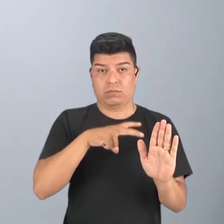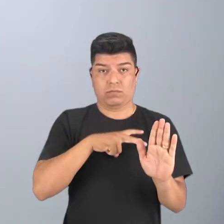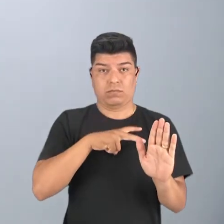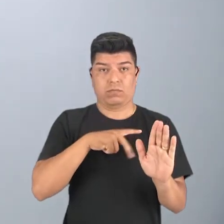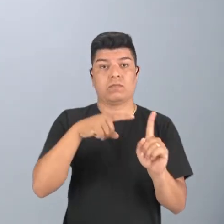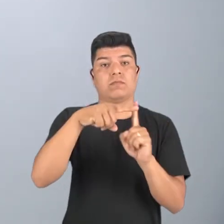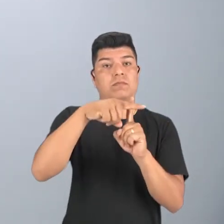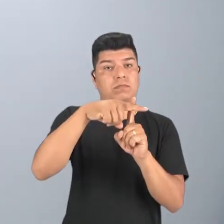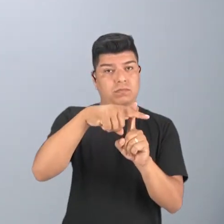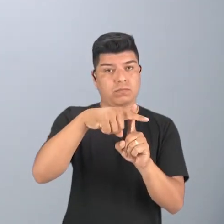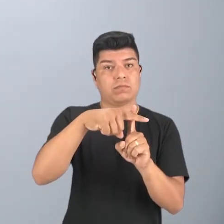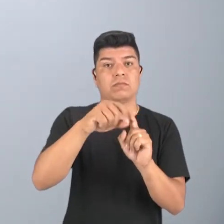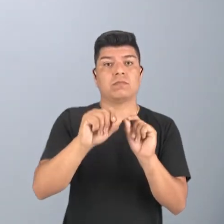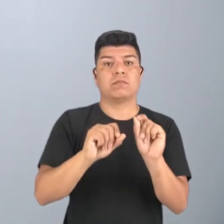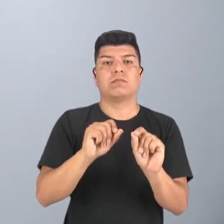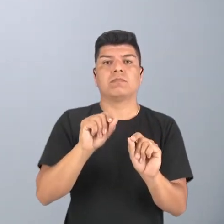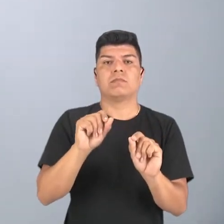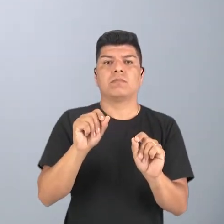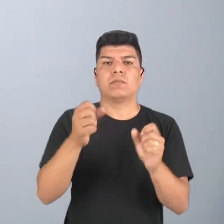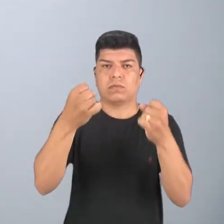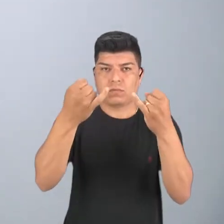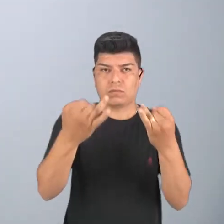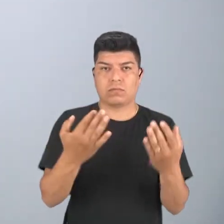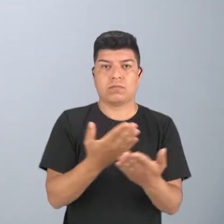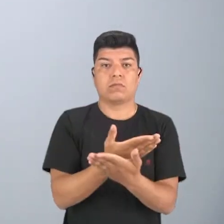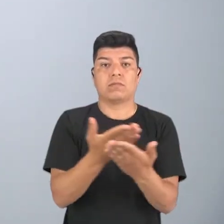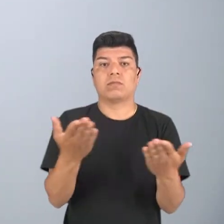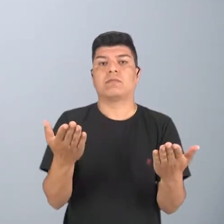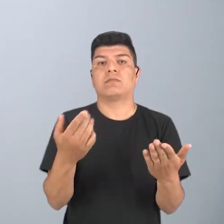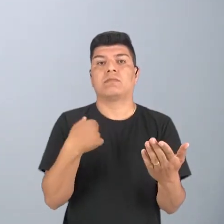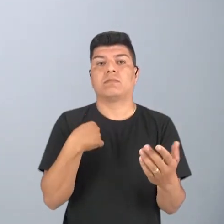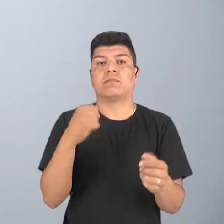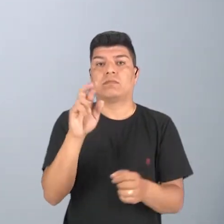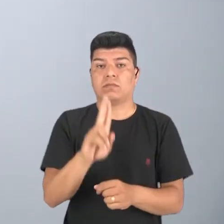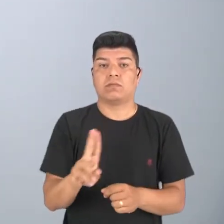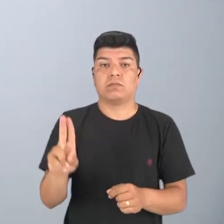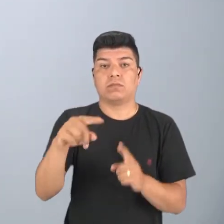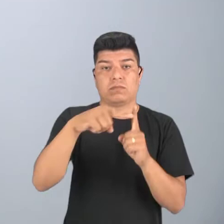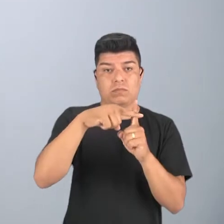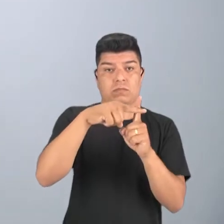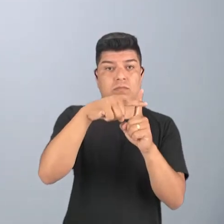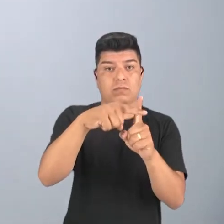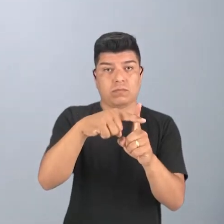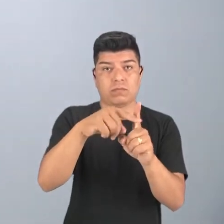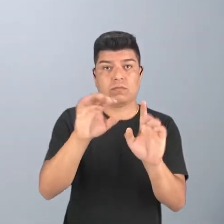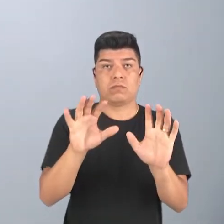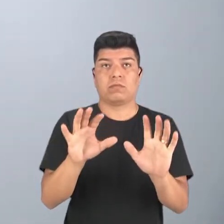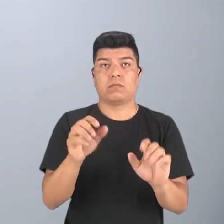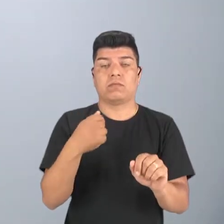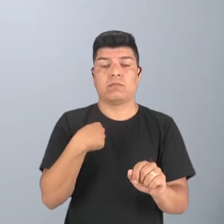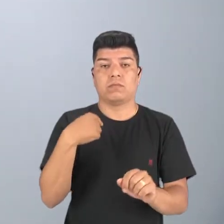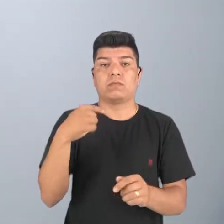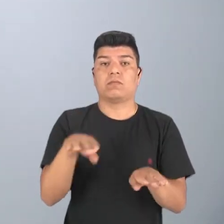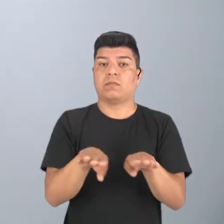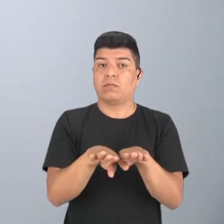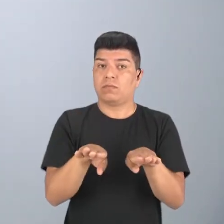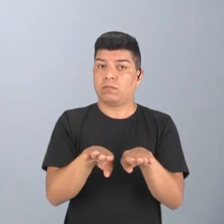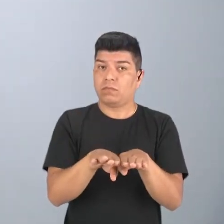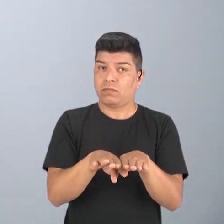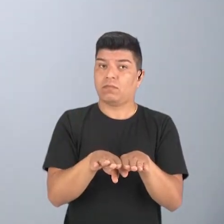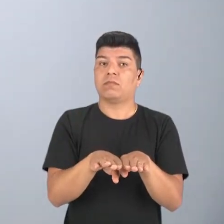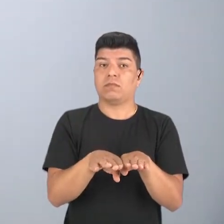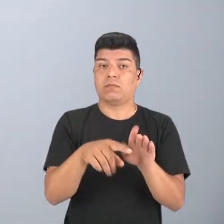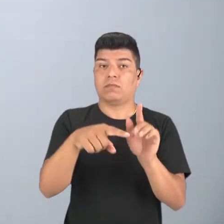de adição. Por que eu estou falando isso para você? Porque quando eu falar em propriedades da adição, necessariamente eu também estou falando